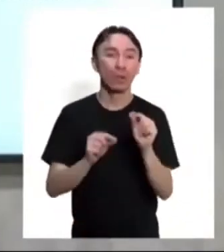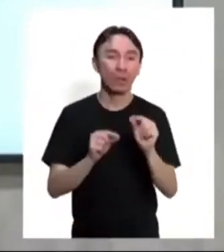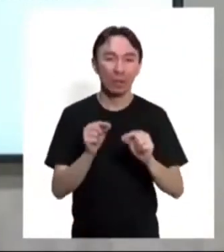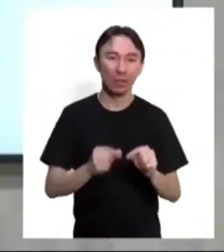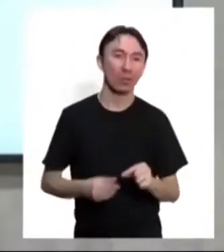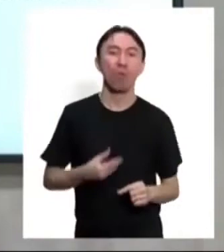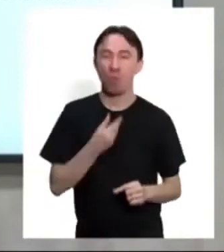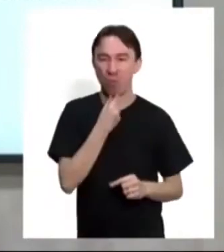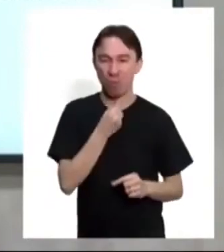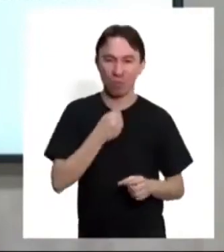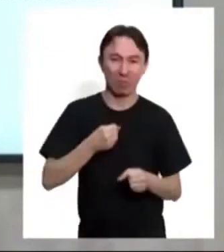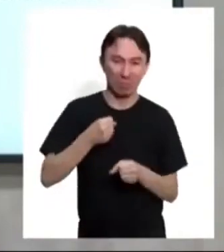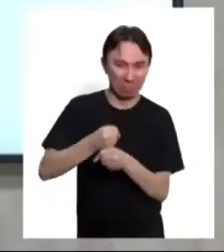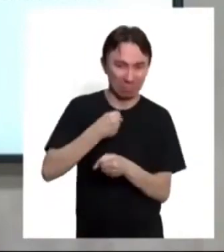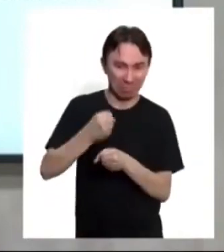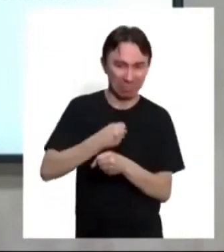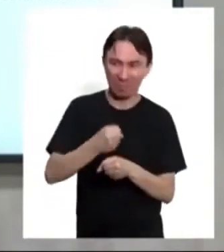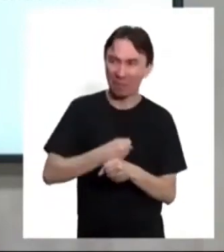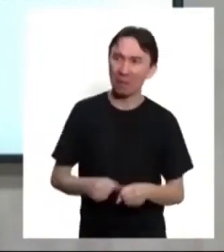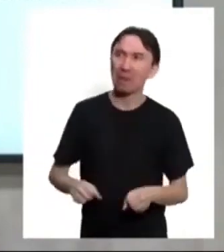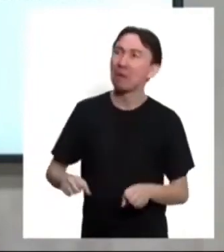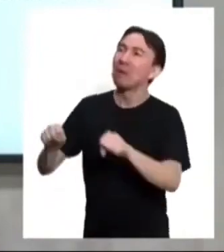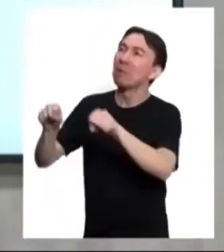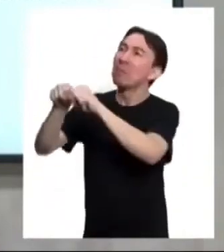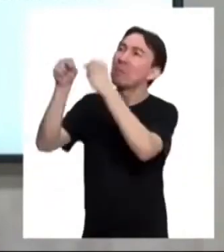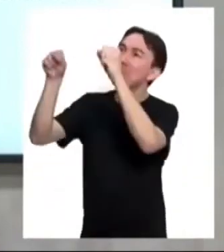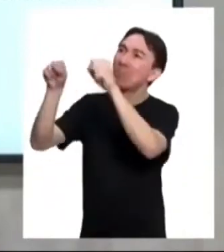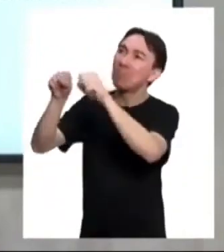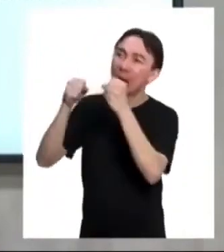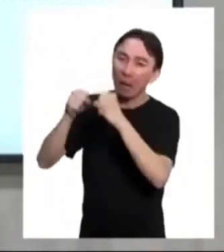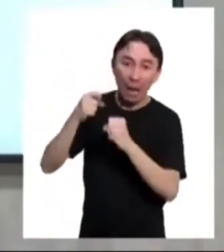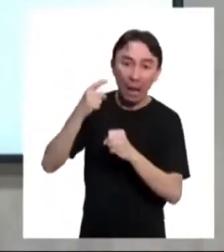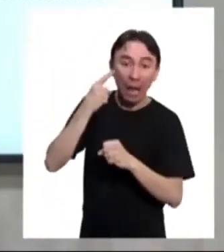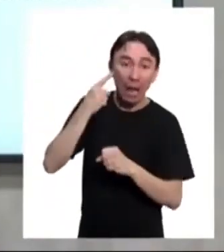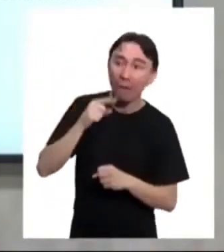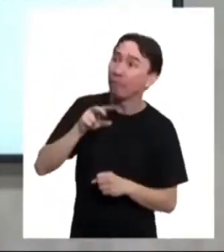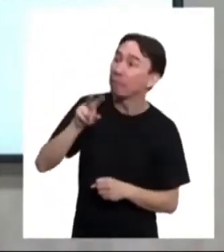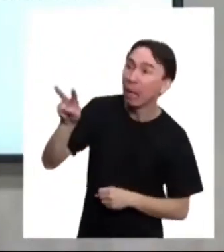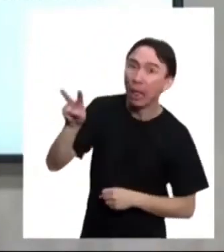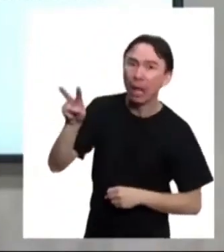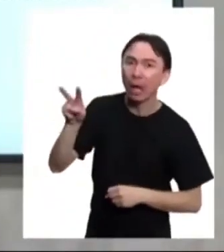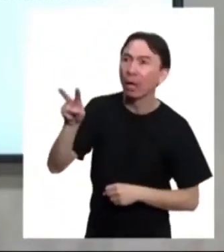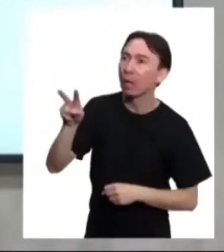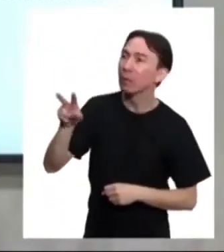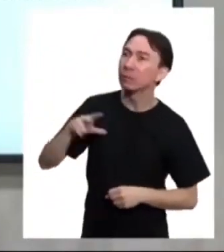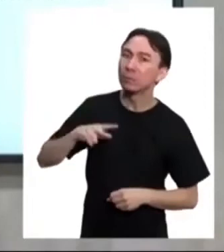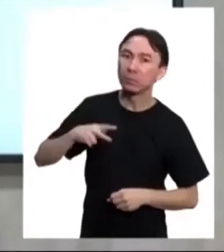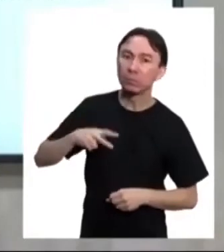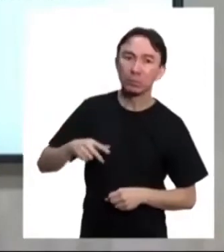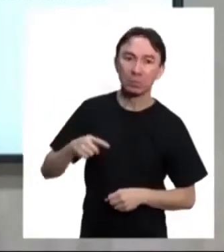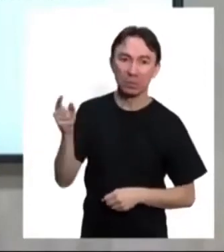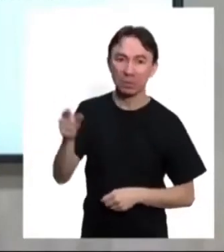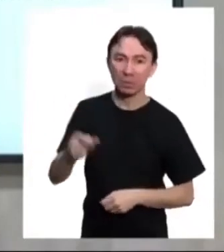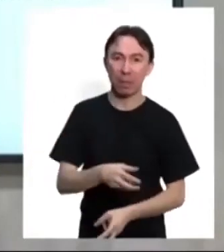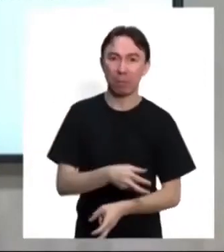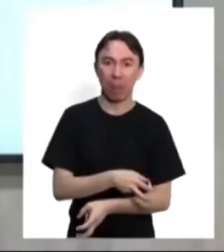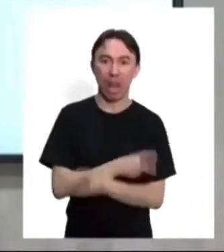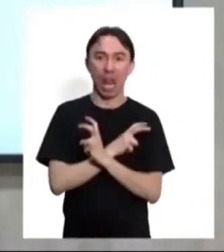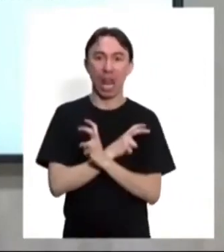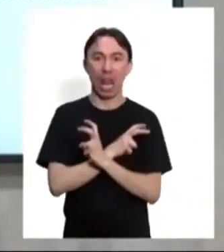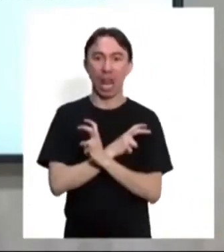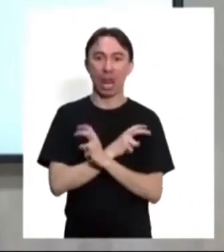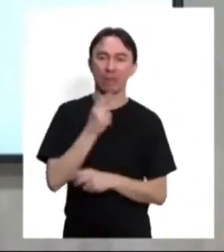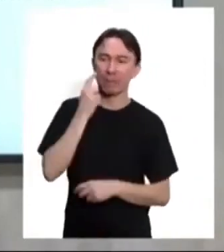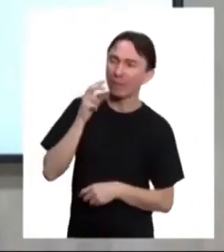desmanchar tudo e na hora que ele estava desmanchando, ele viu o aparelho lá de radioterapia. A prefeitura falou que era ferro velho, ele